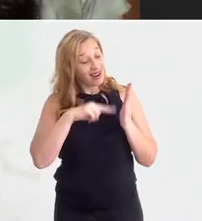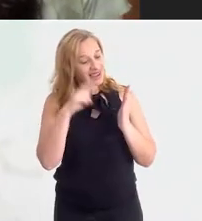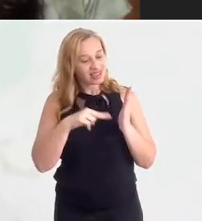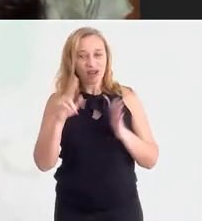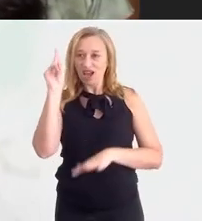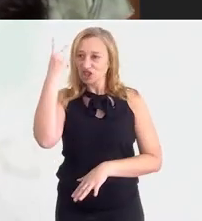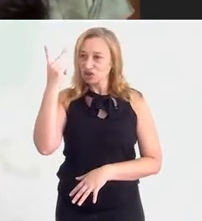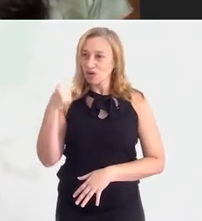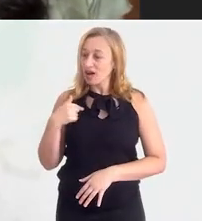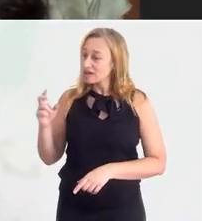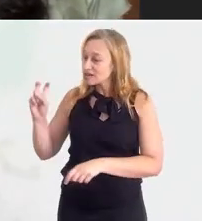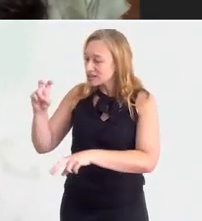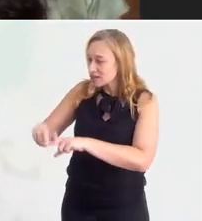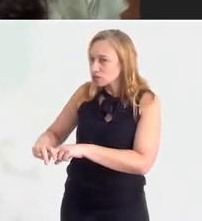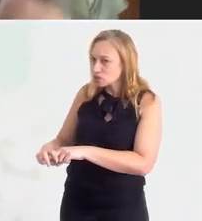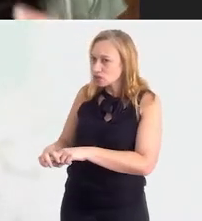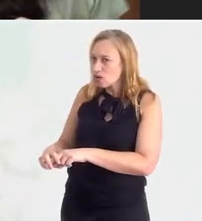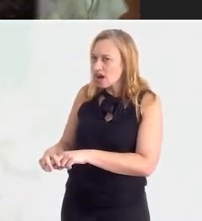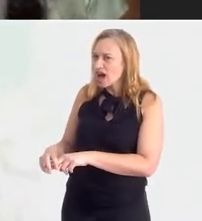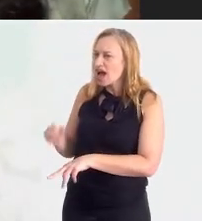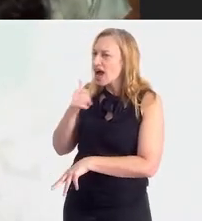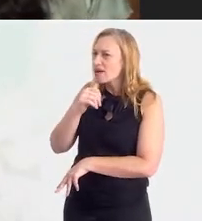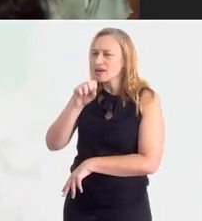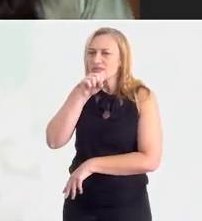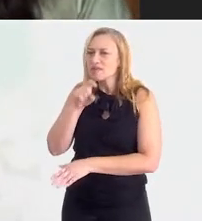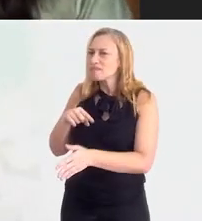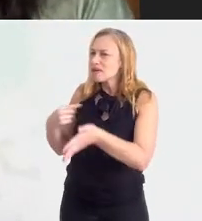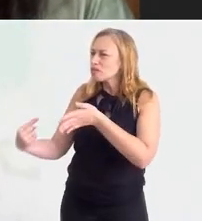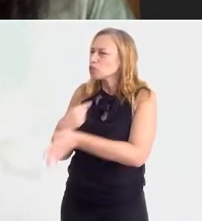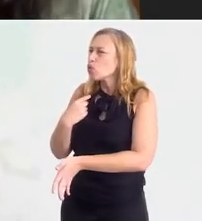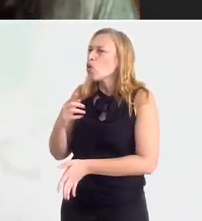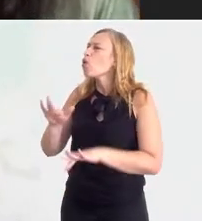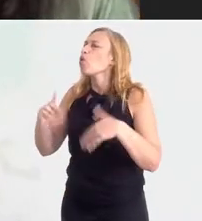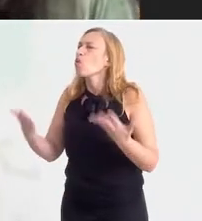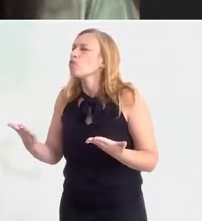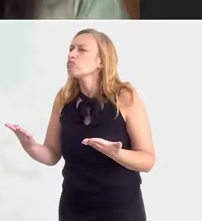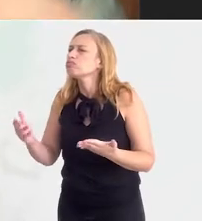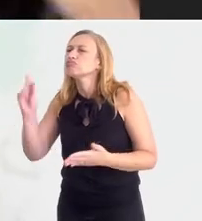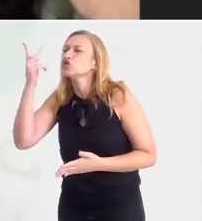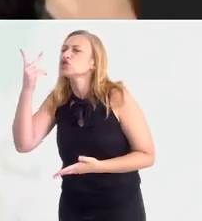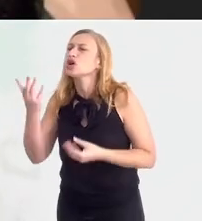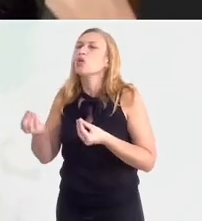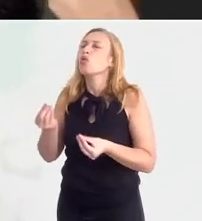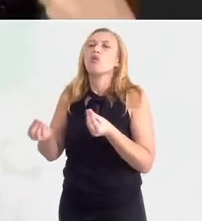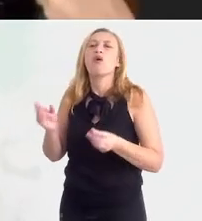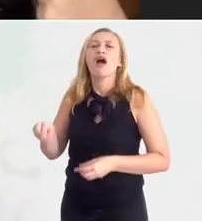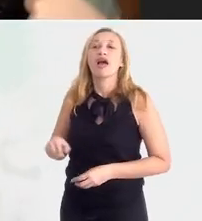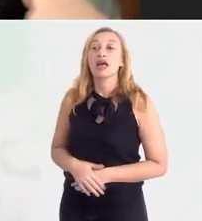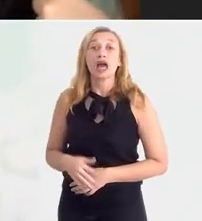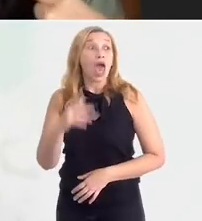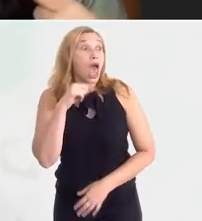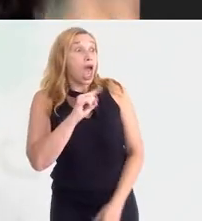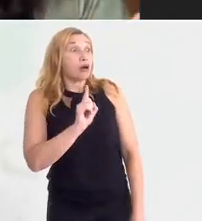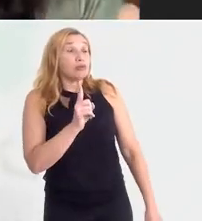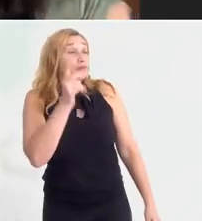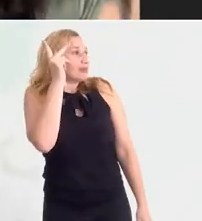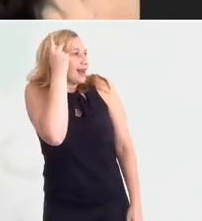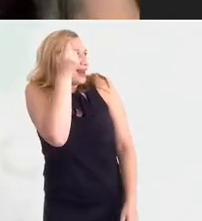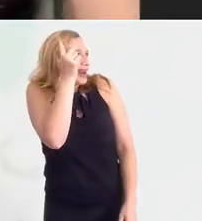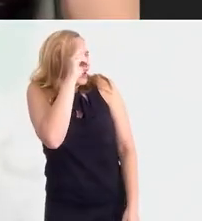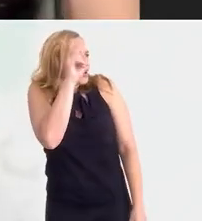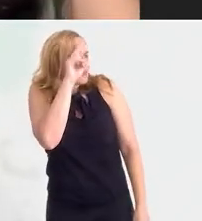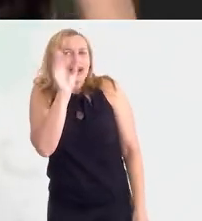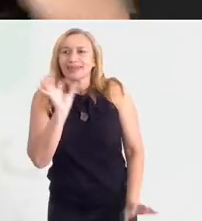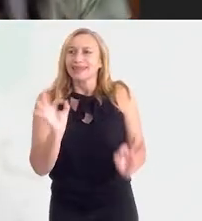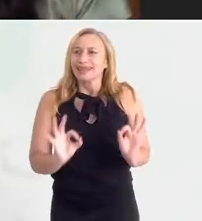para assistir o filme e ela falou assim, mas como é que é a história? Aí eu falei, eu não lembrava do que eu tinha lido, eu fui puxar e não lembrava. Eu falei